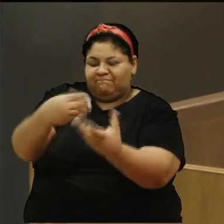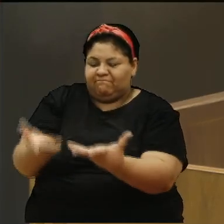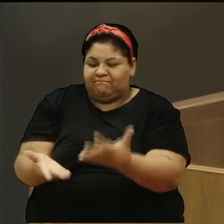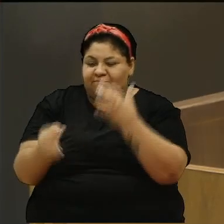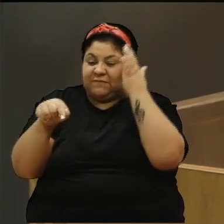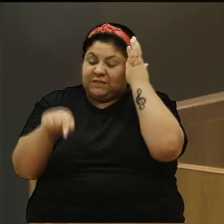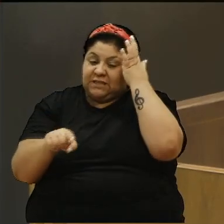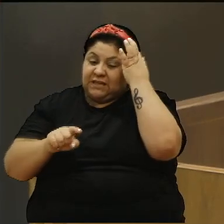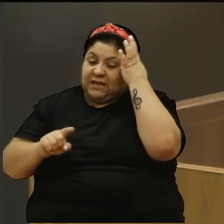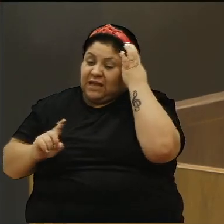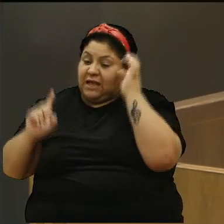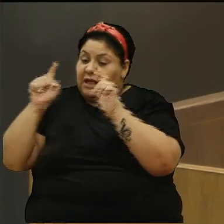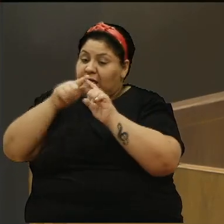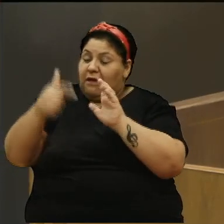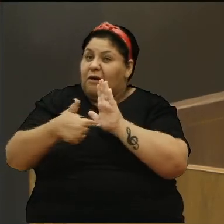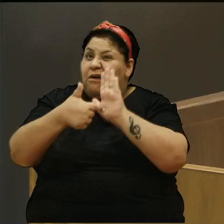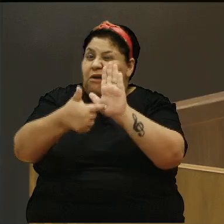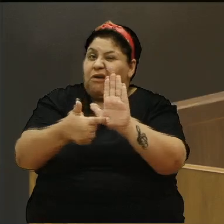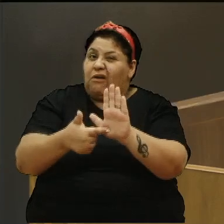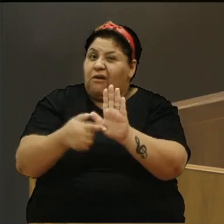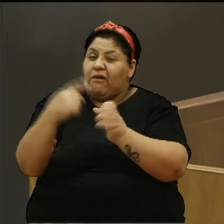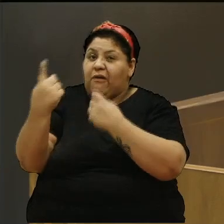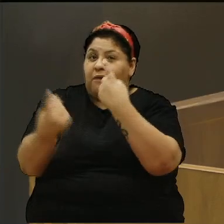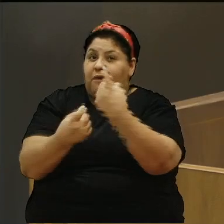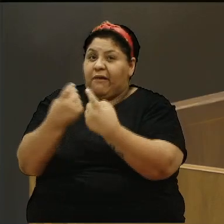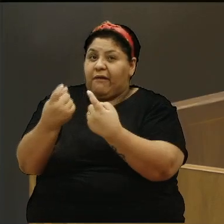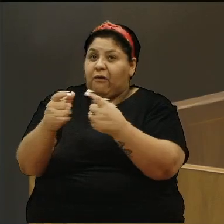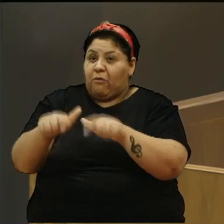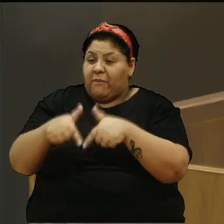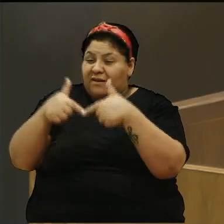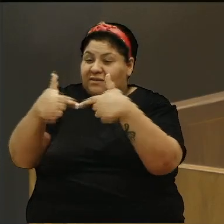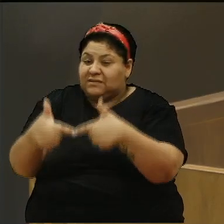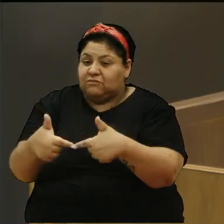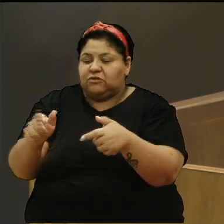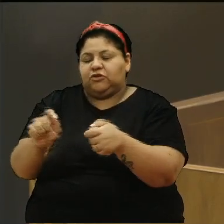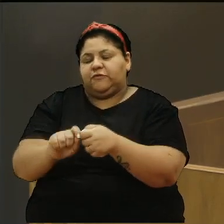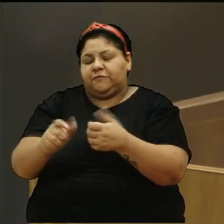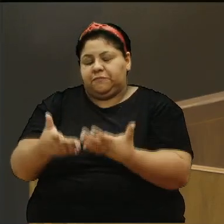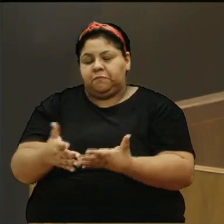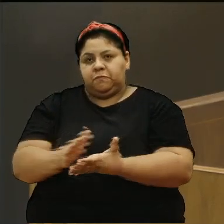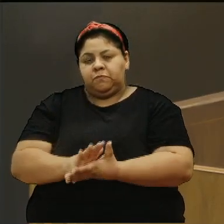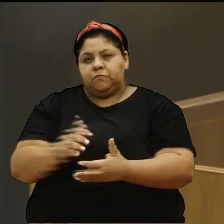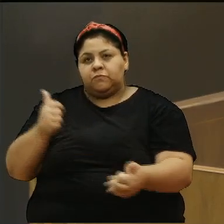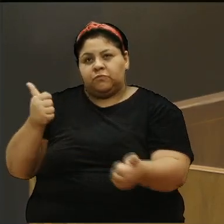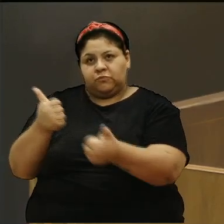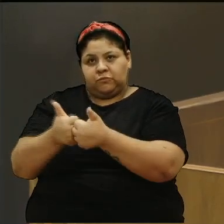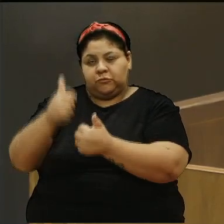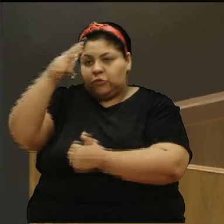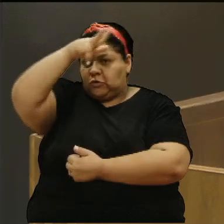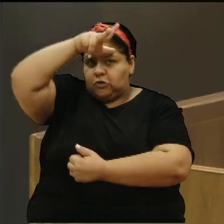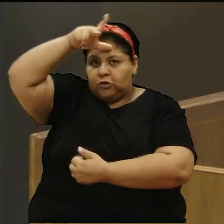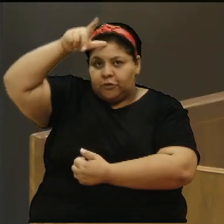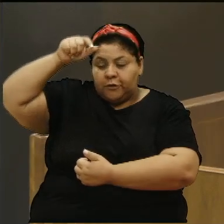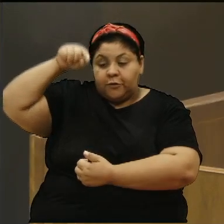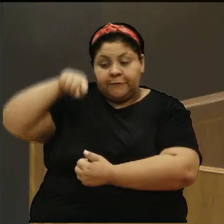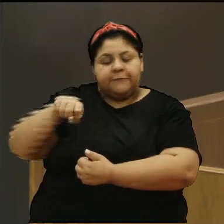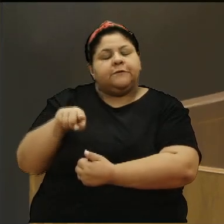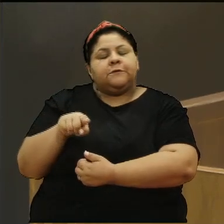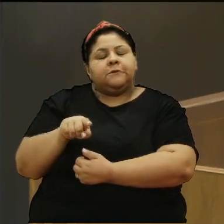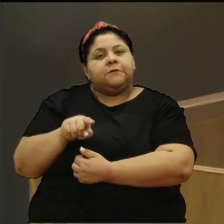é apresentar isso para vocês para que alguma providência seja tomada junto com a prefeitura para que isso